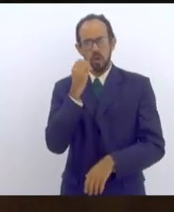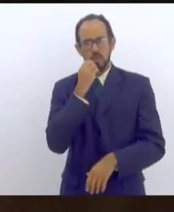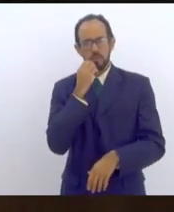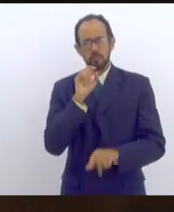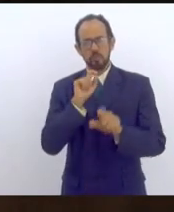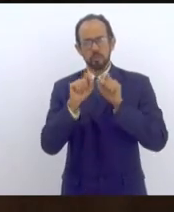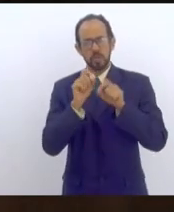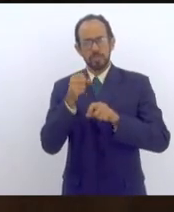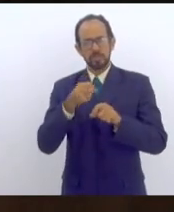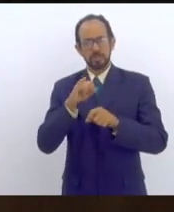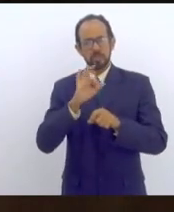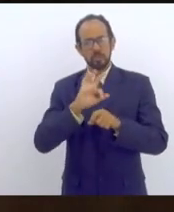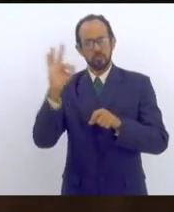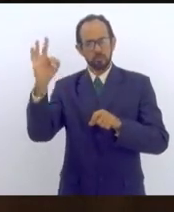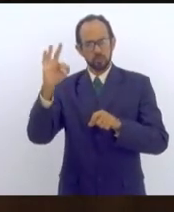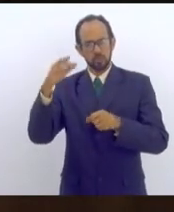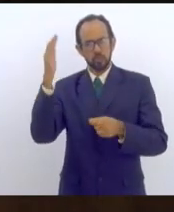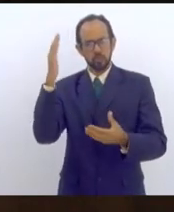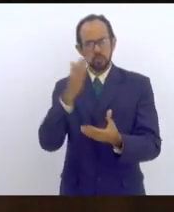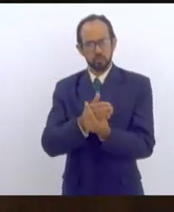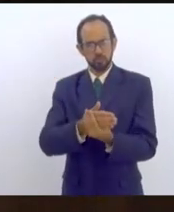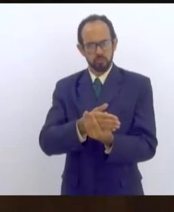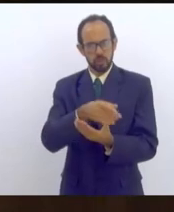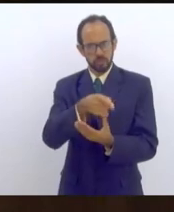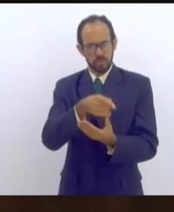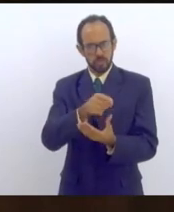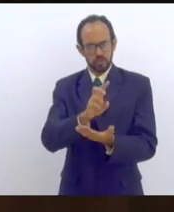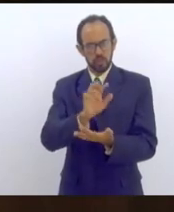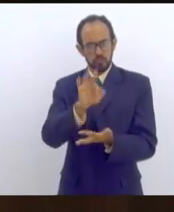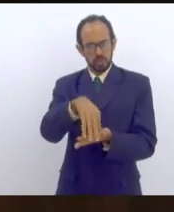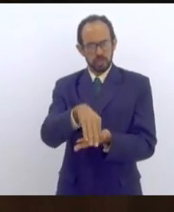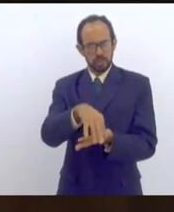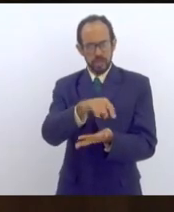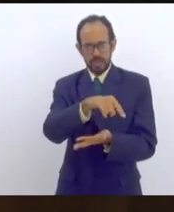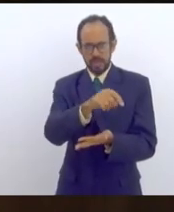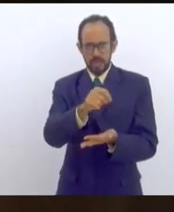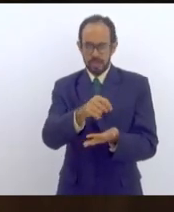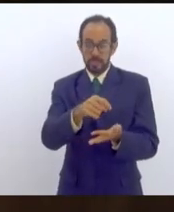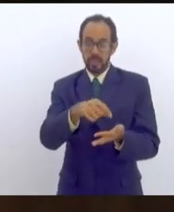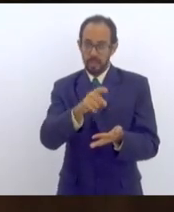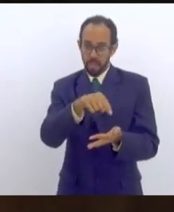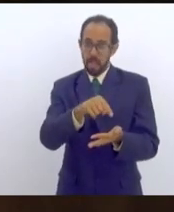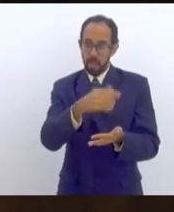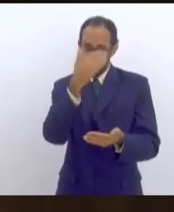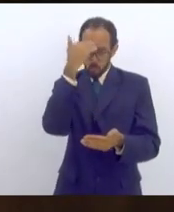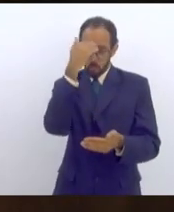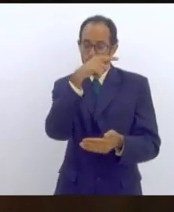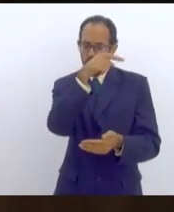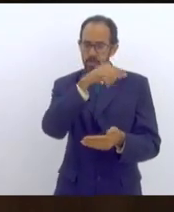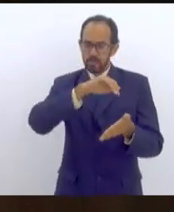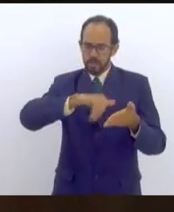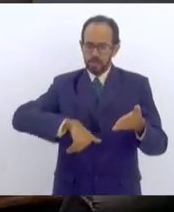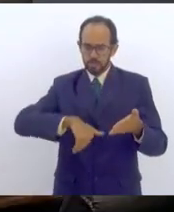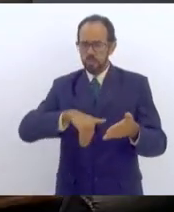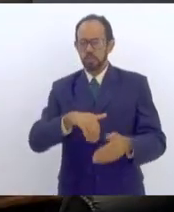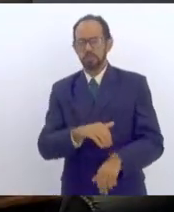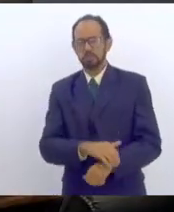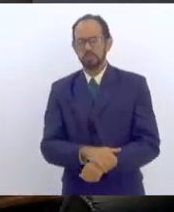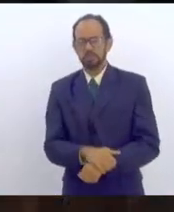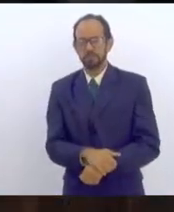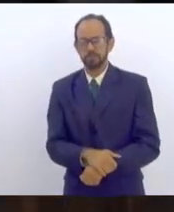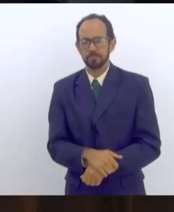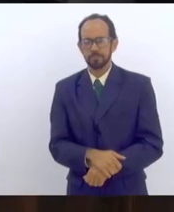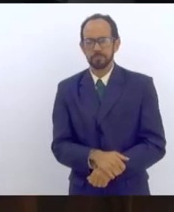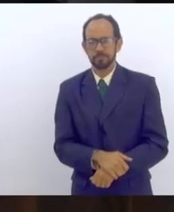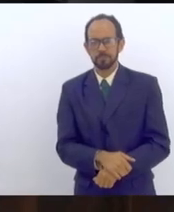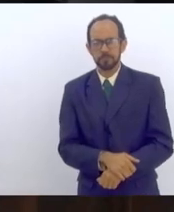na frente ele for condenado, que retire. Mas, enquanto está ainda em processo, eu mantenho que siga em frente. Muito obrigado. Muito obrigado,